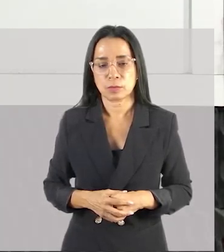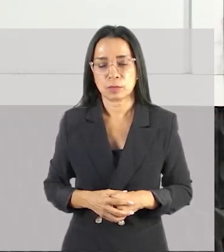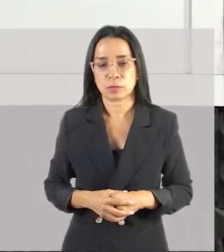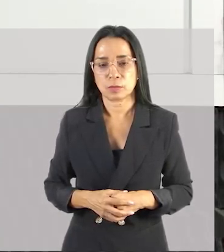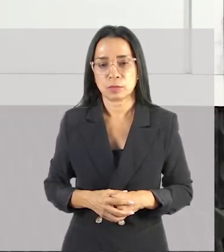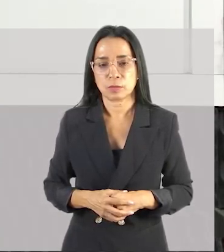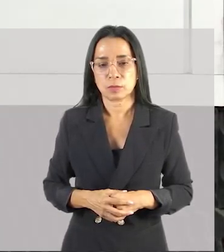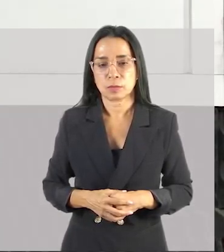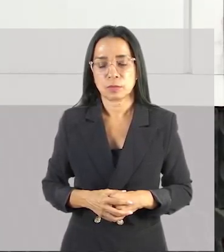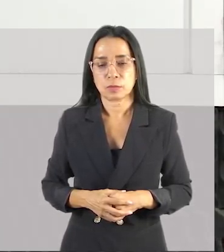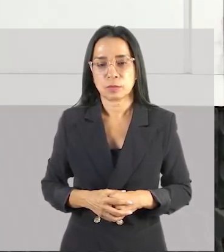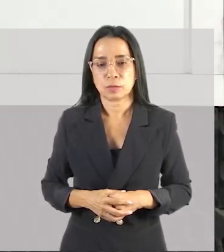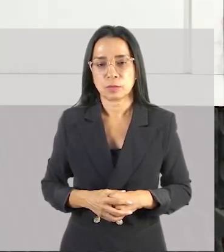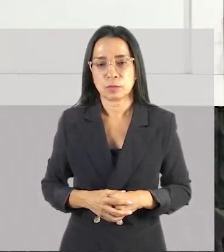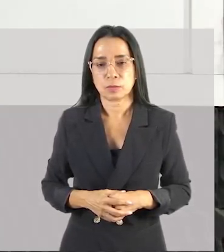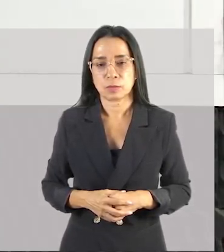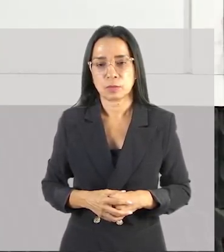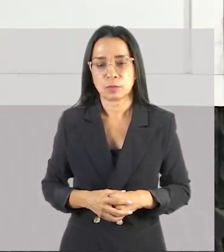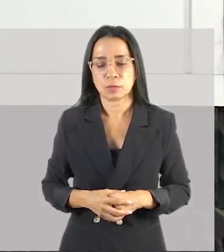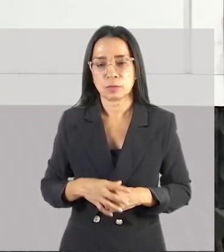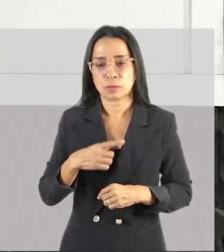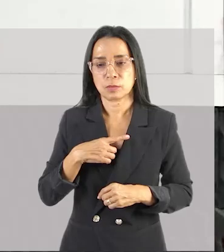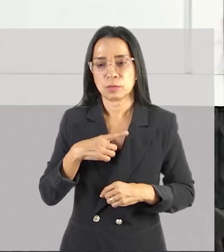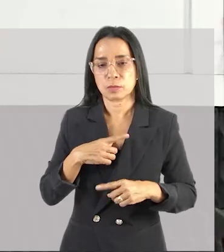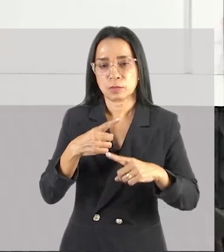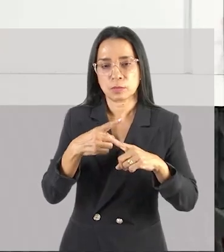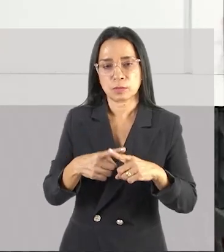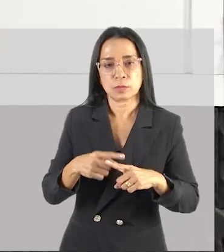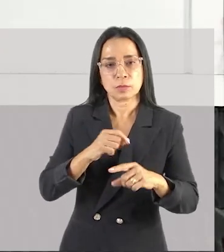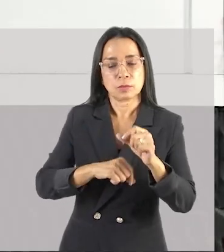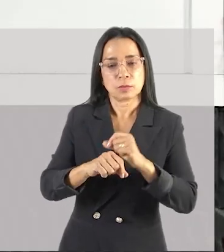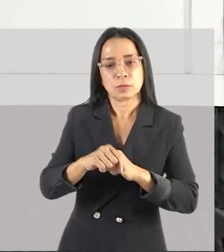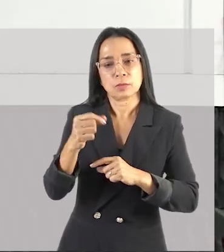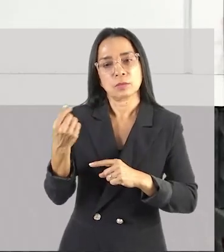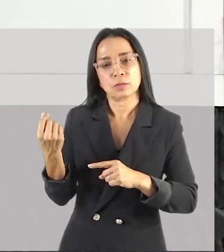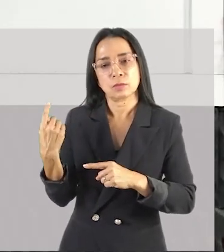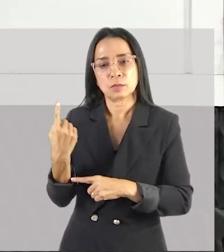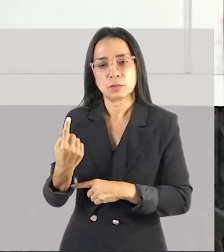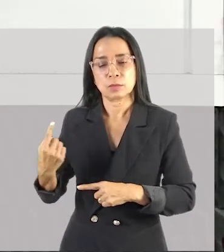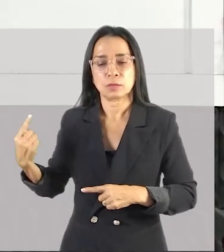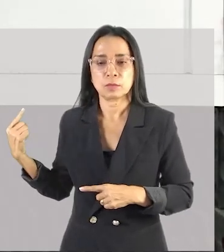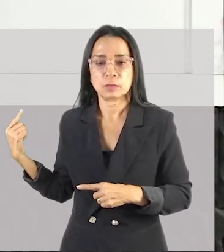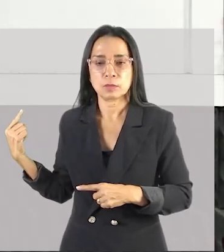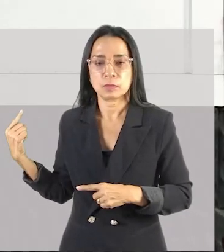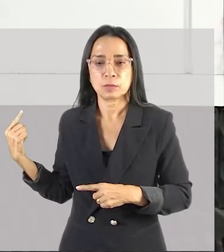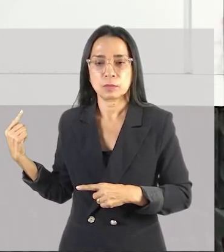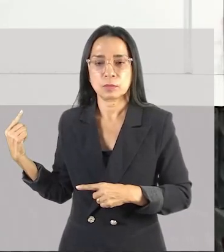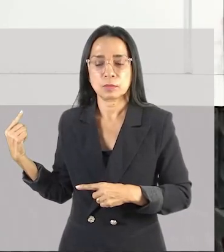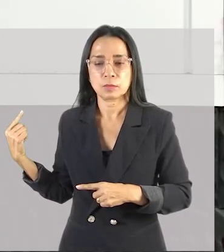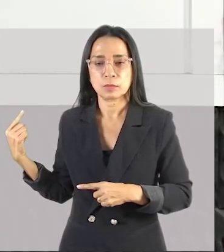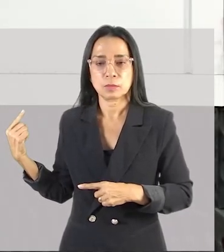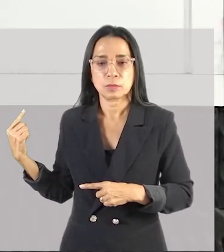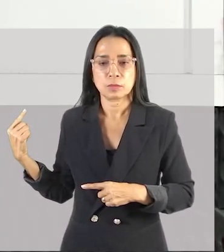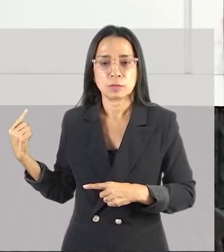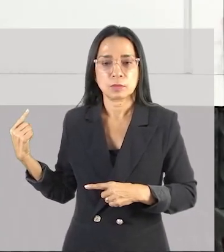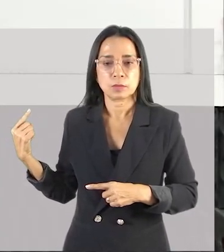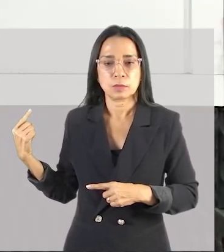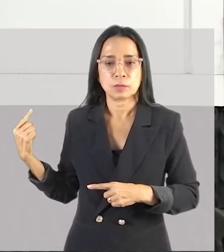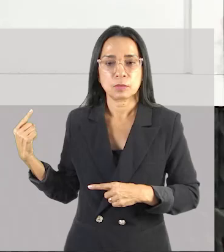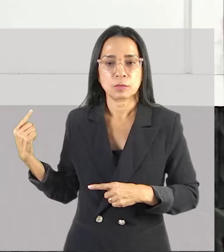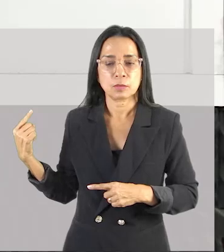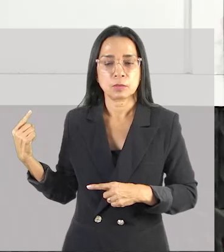Certo? Aqui nós temos uma multiplicação de fração. Ó. Multiplica numerador com numerador e denominador